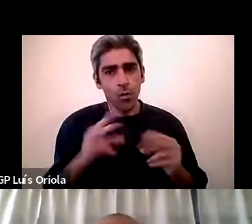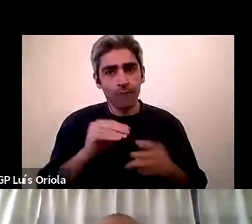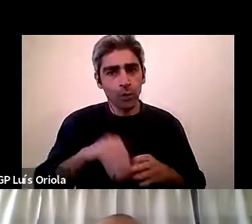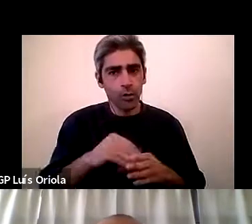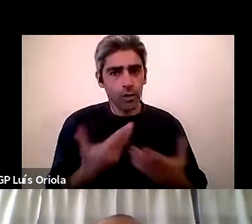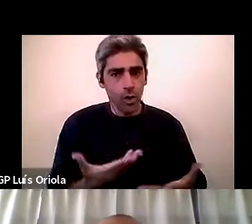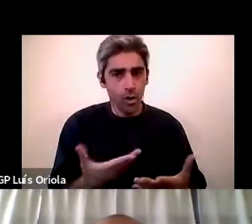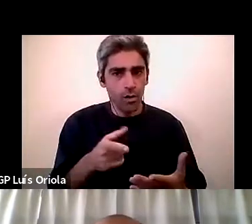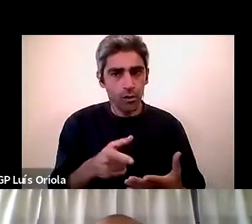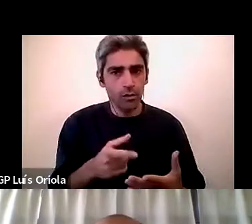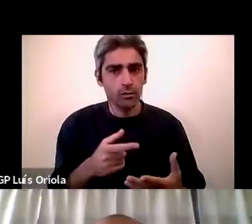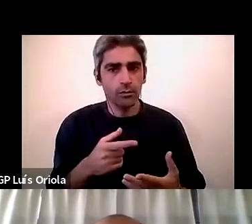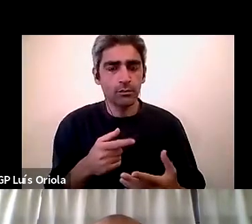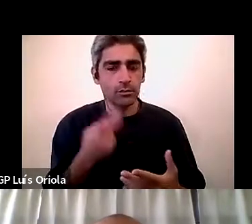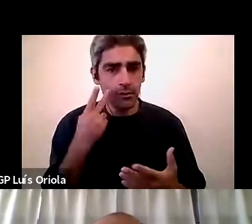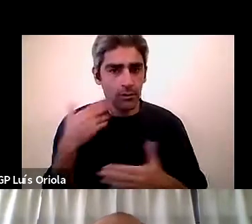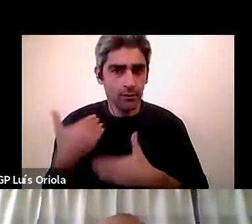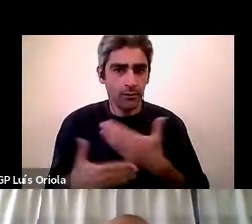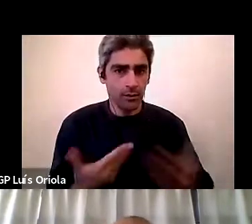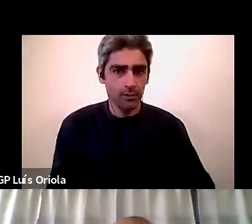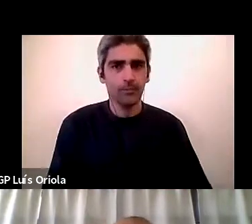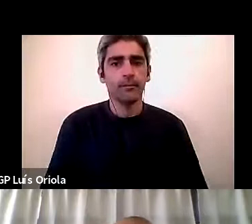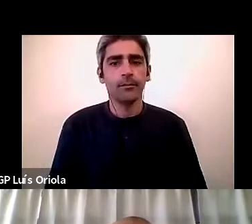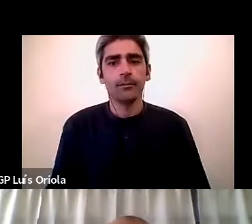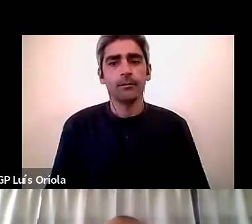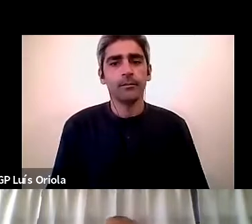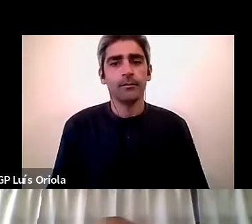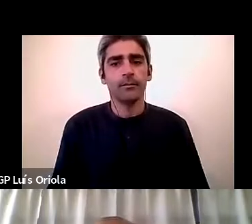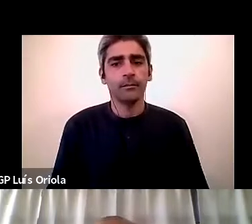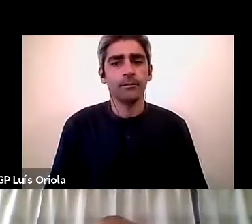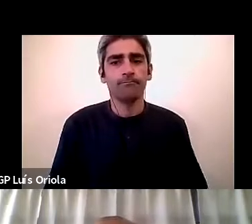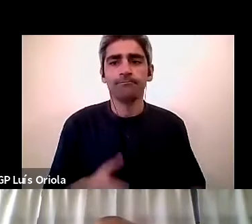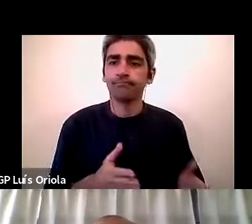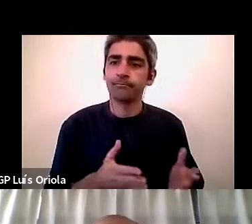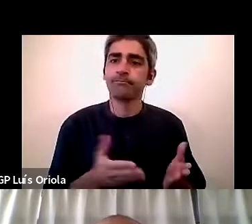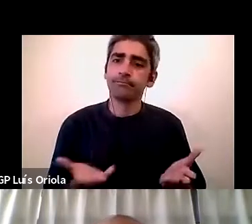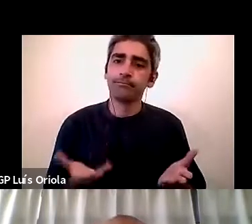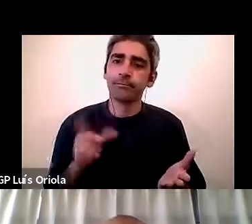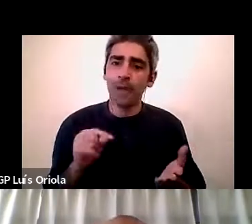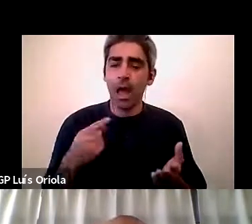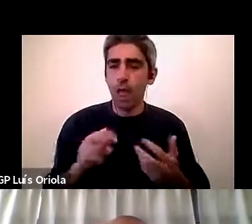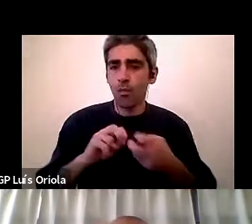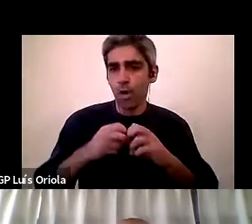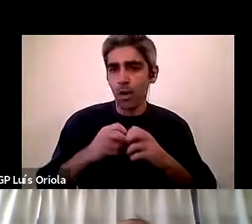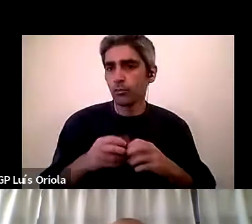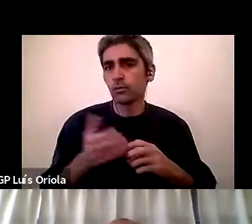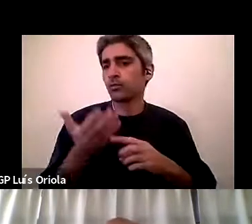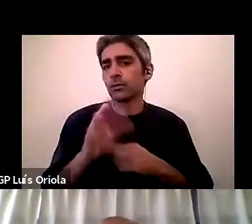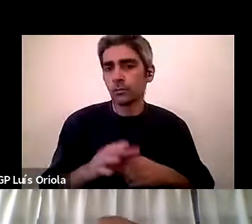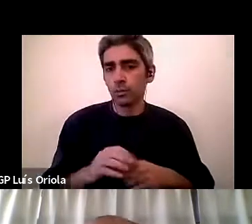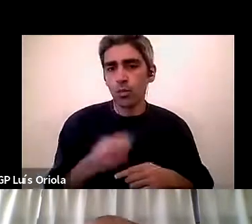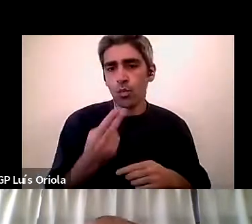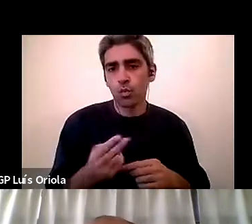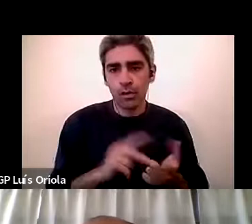contexto que estamos a viver. E aqui há problemas que passam desde a utilização